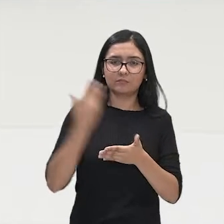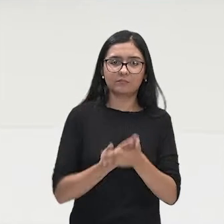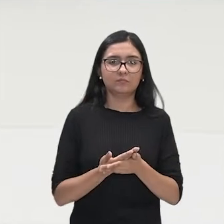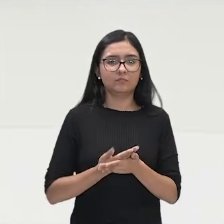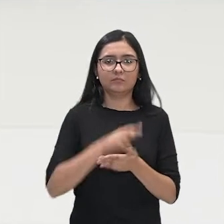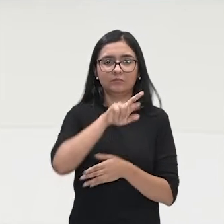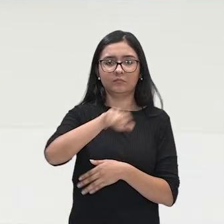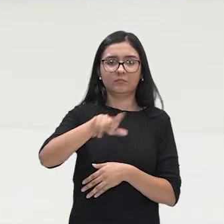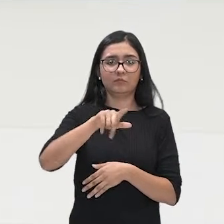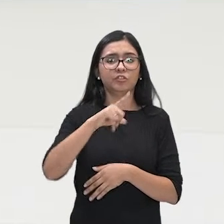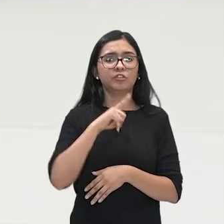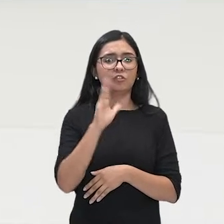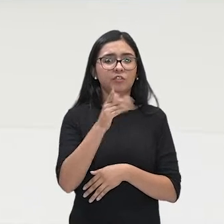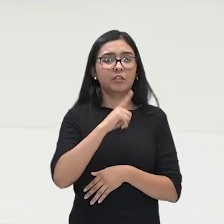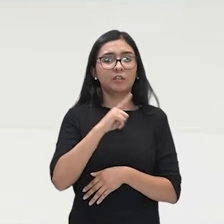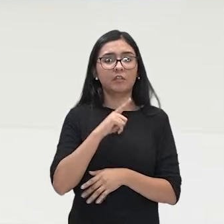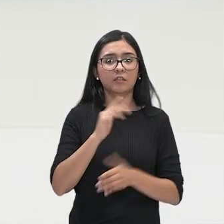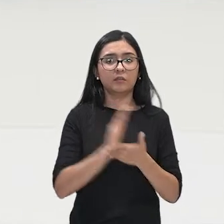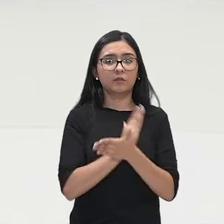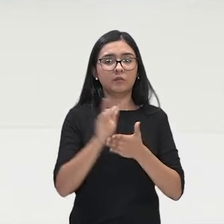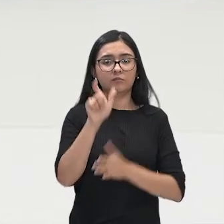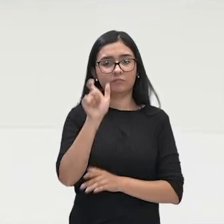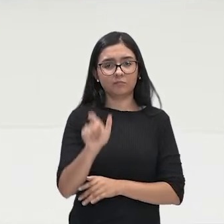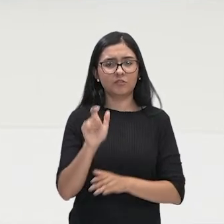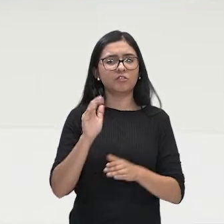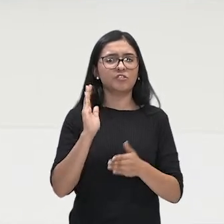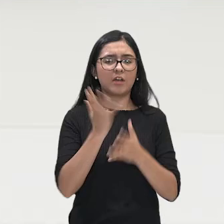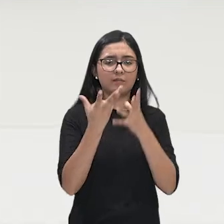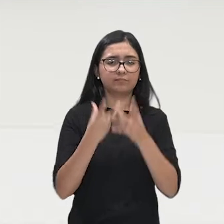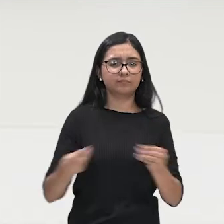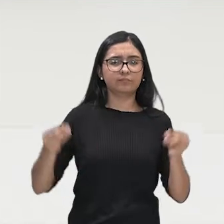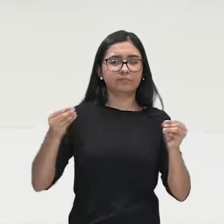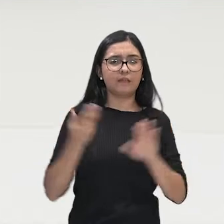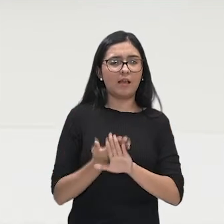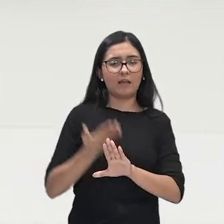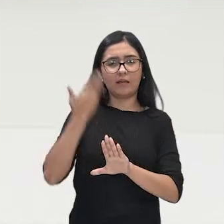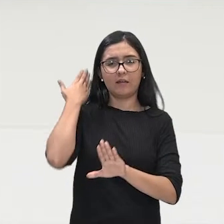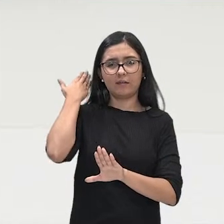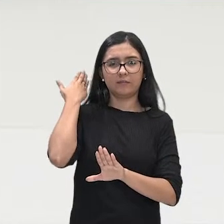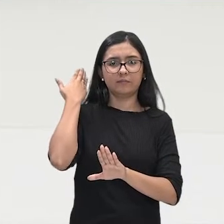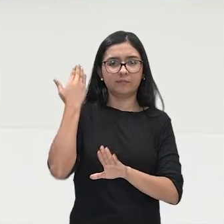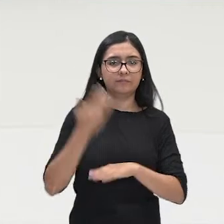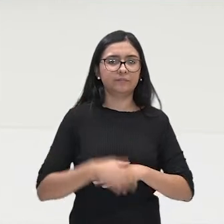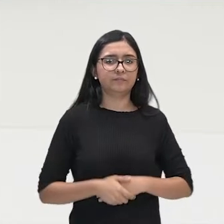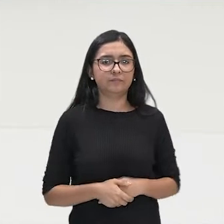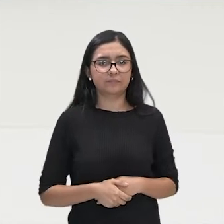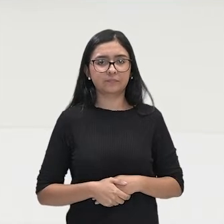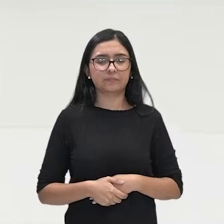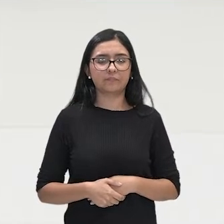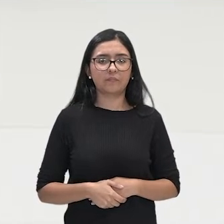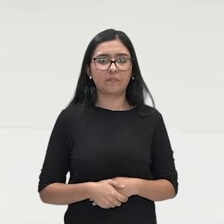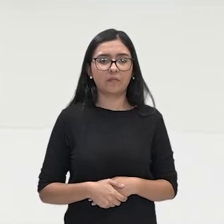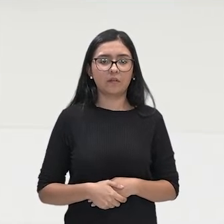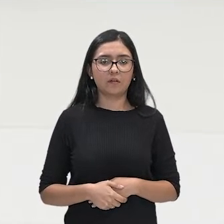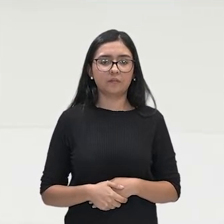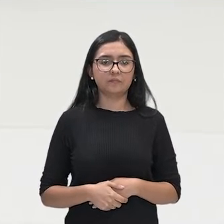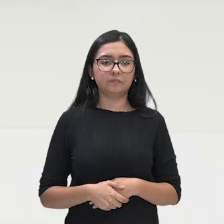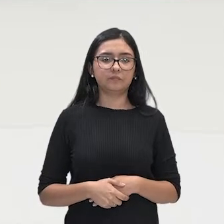tem alguns termos, né, que já ficaram para trás, já foram ultrapassados. A